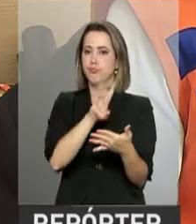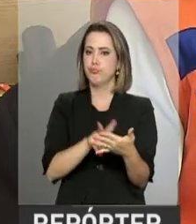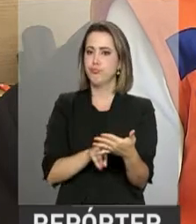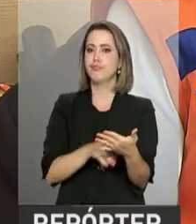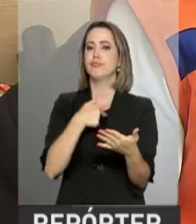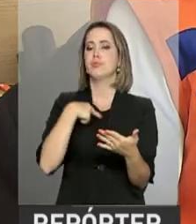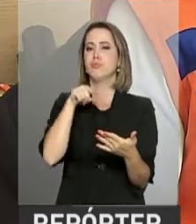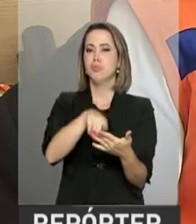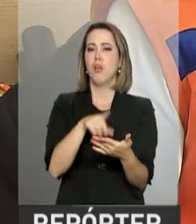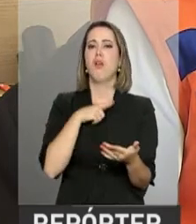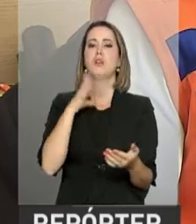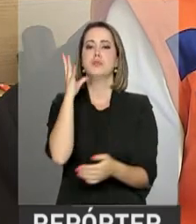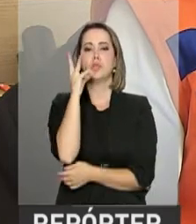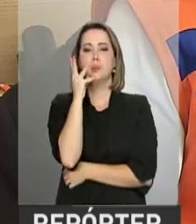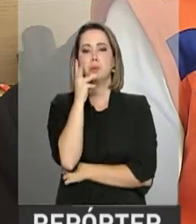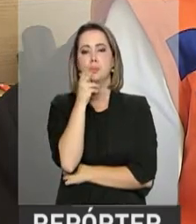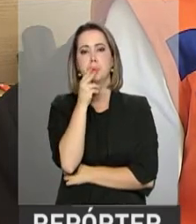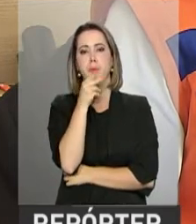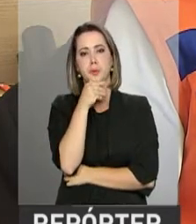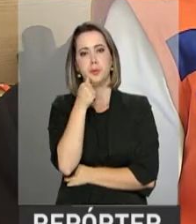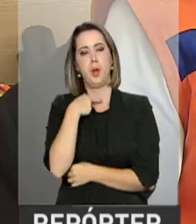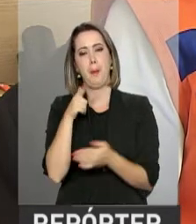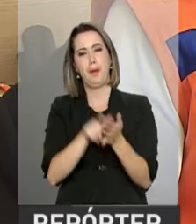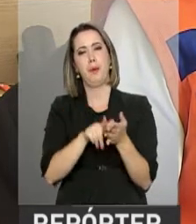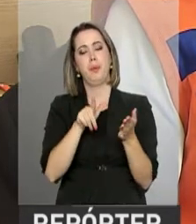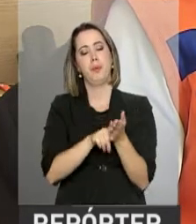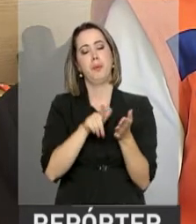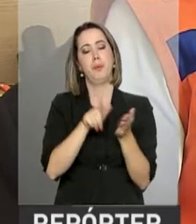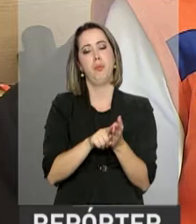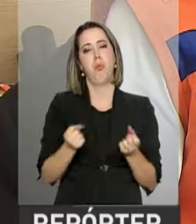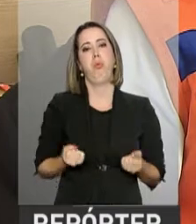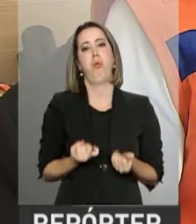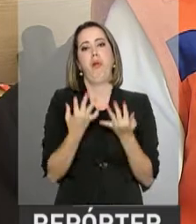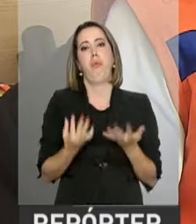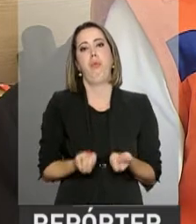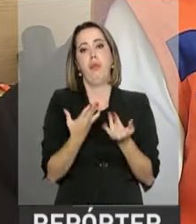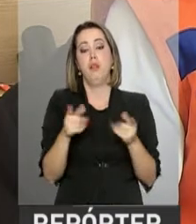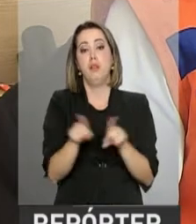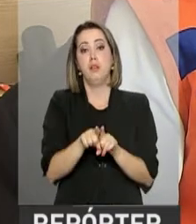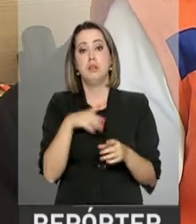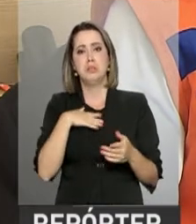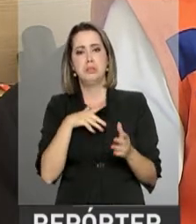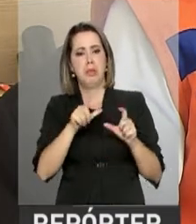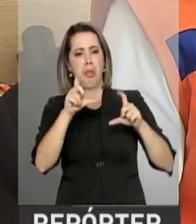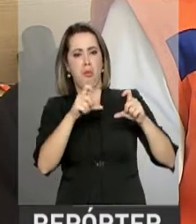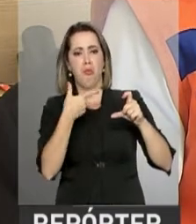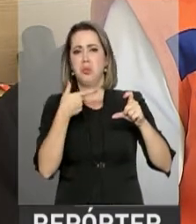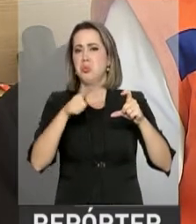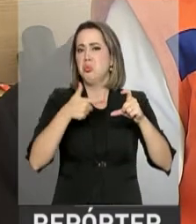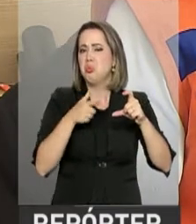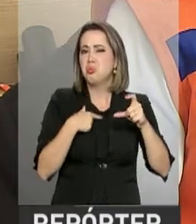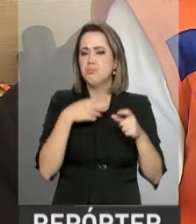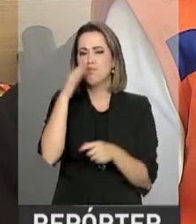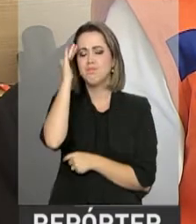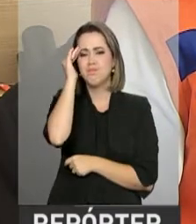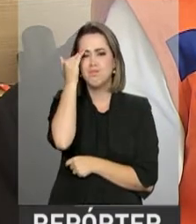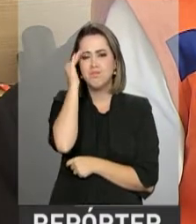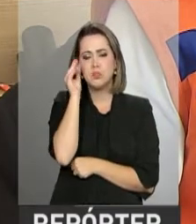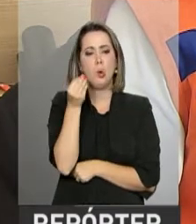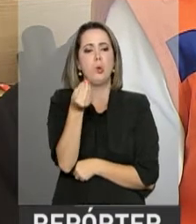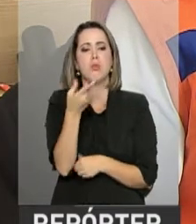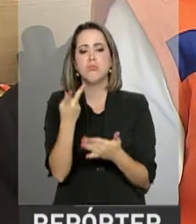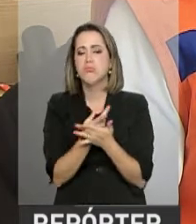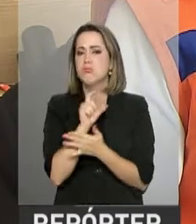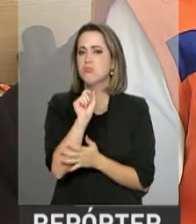então isso era uma demora um número de papel esse fio imagens que muitas vezes não tinham o técnico não tinha capacidade